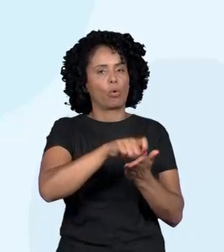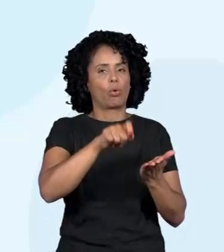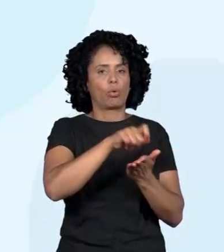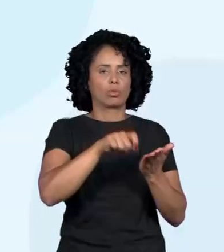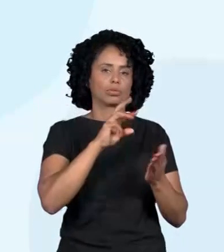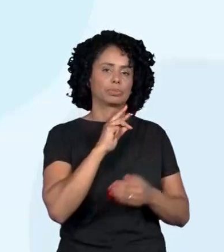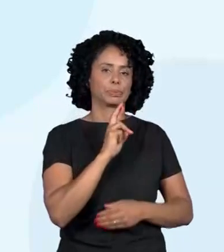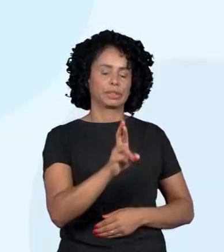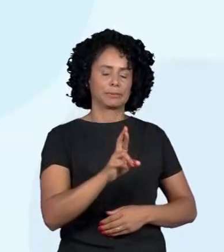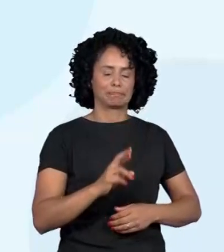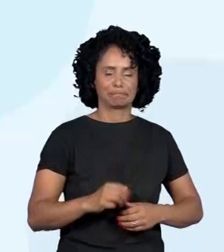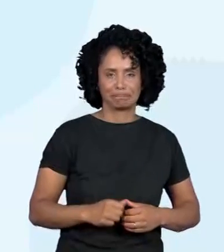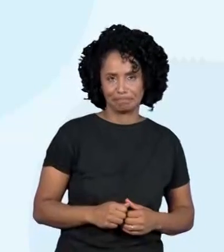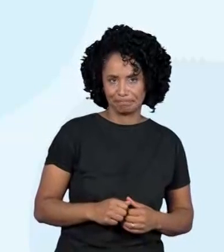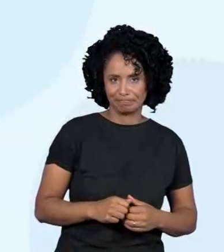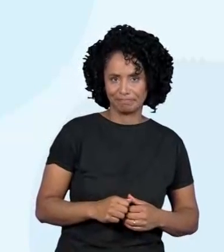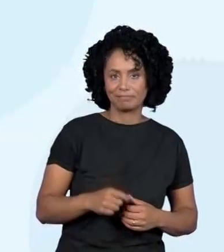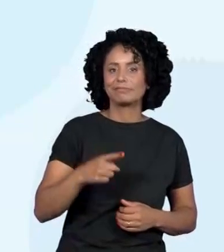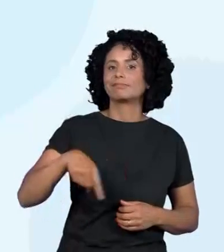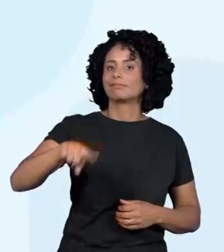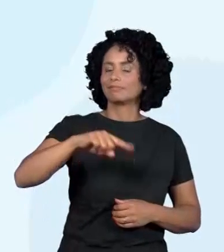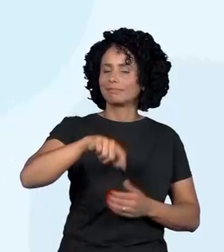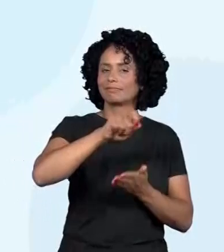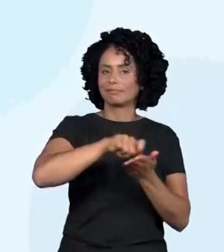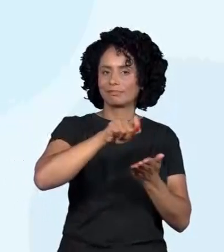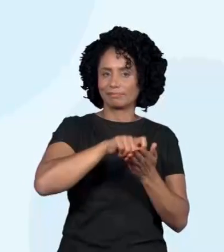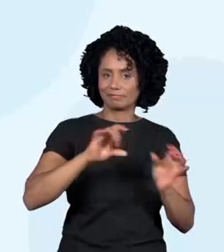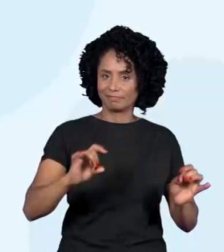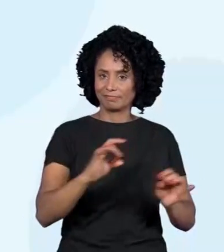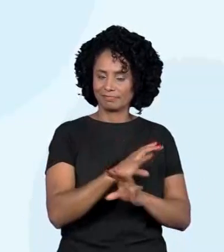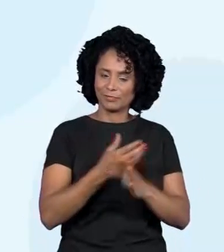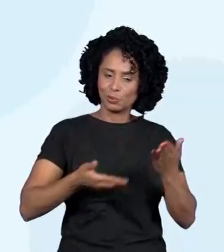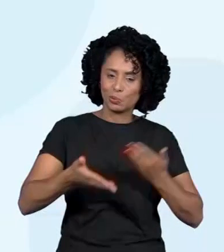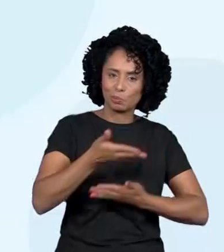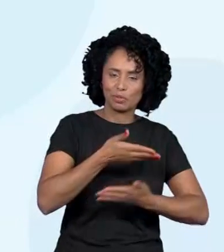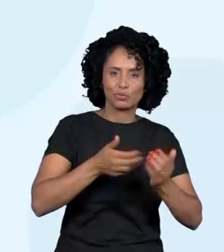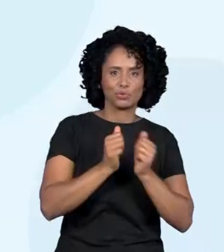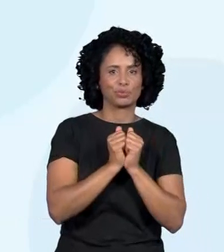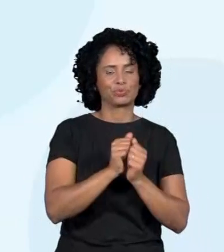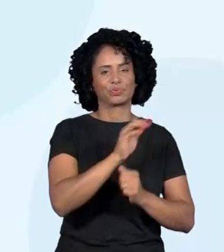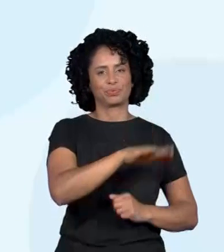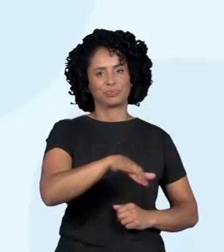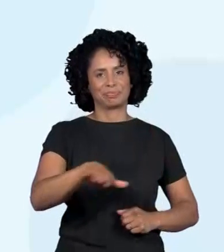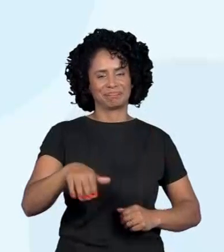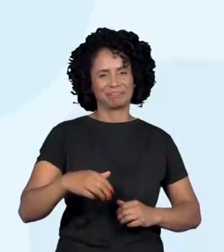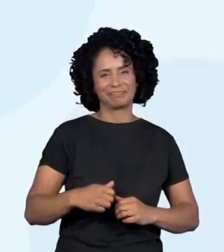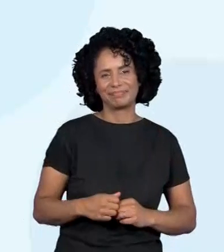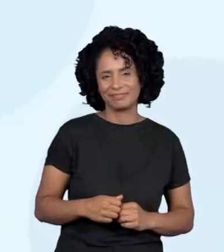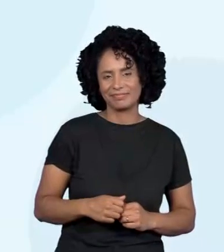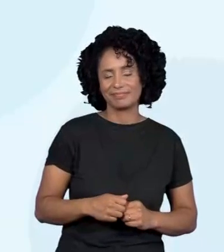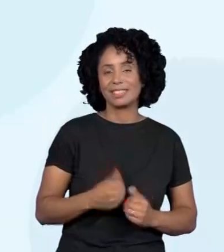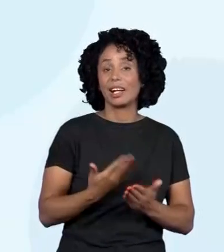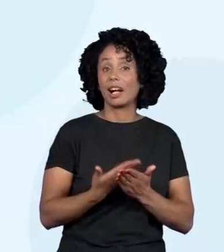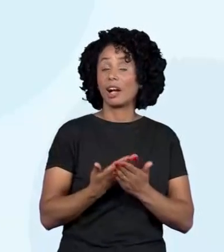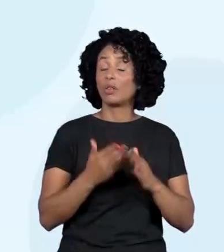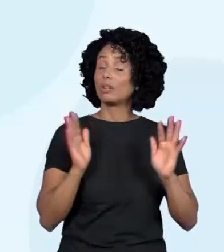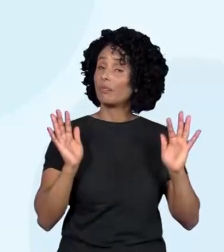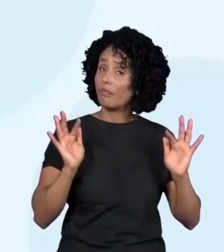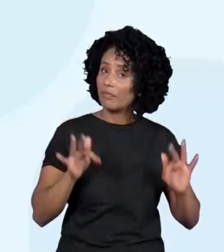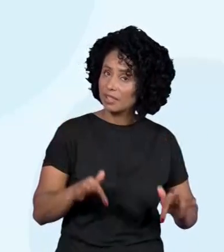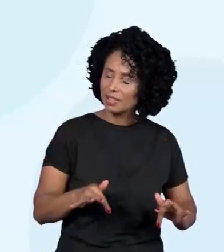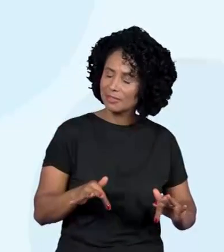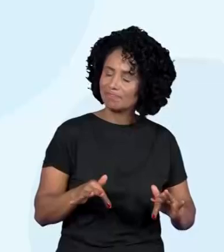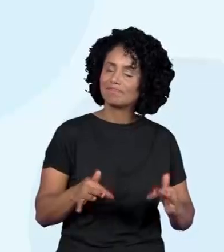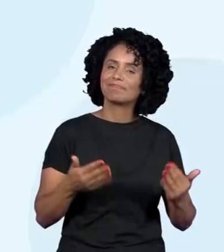conferir, enfim. Compartilhem aí com a sua pro. Ficamos aí finalizando a nossa